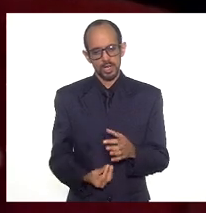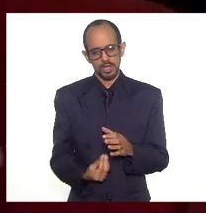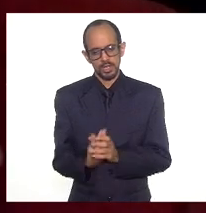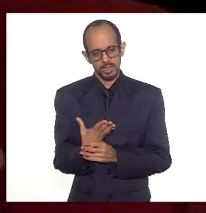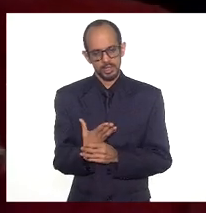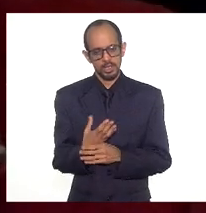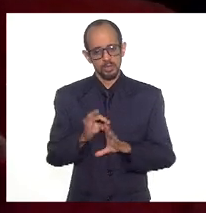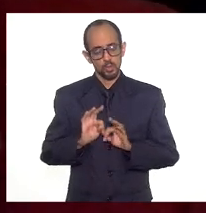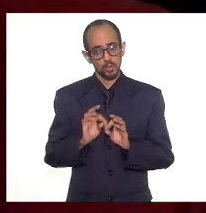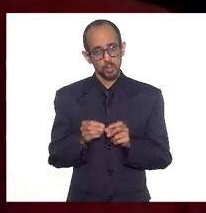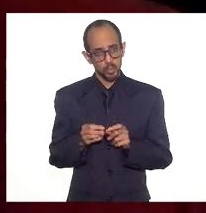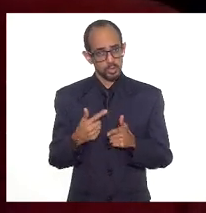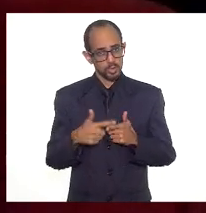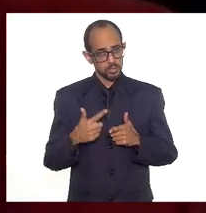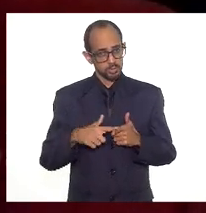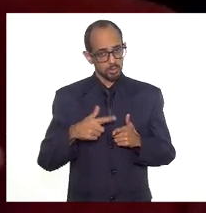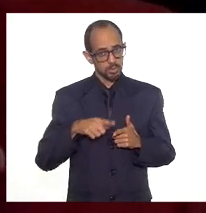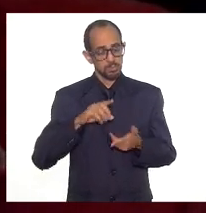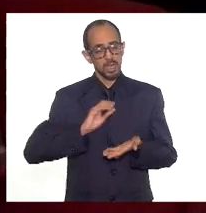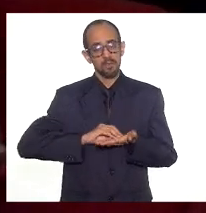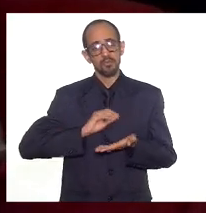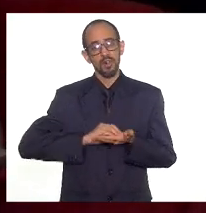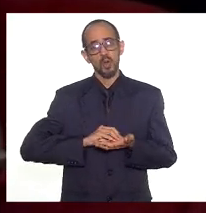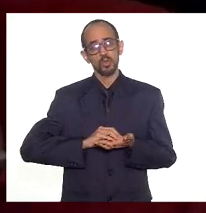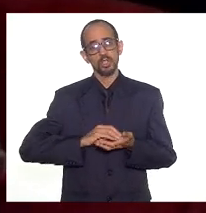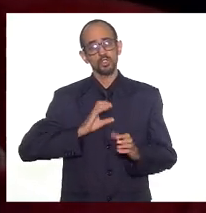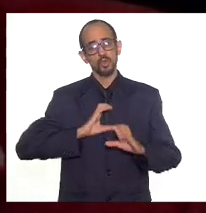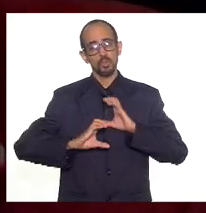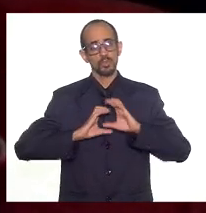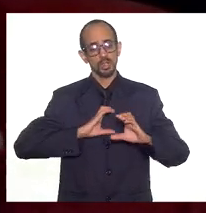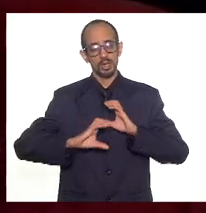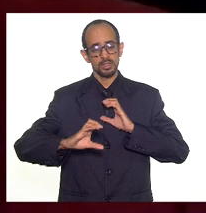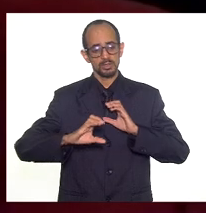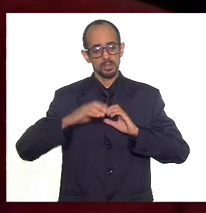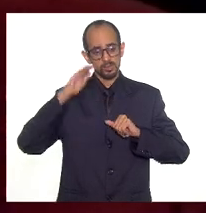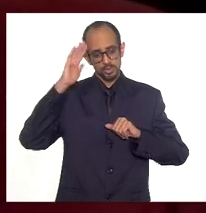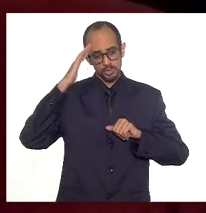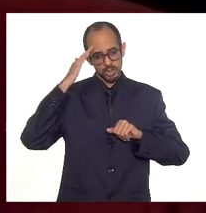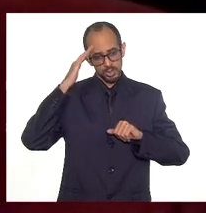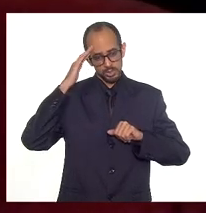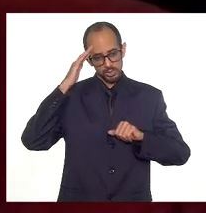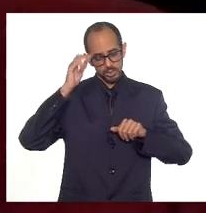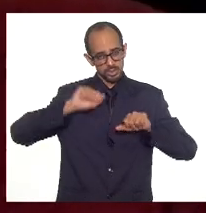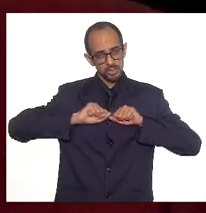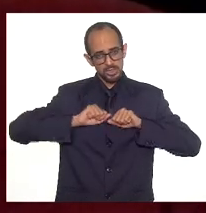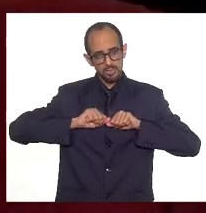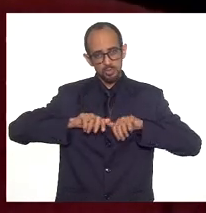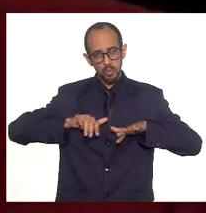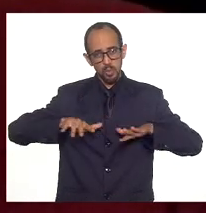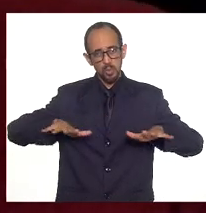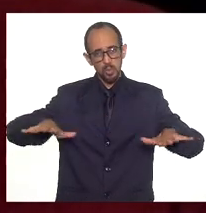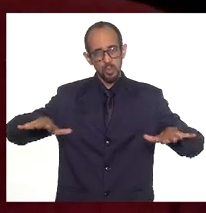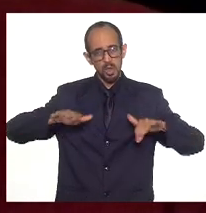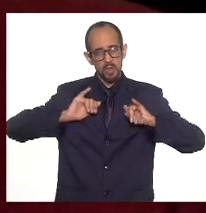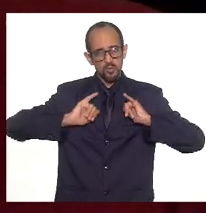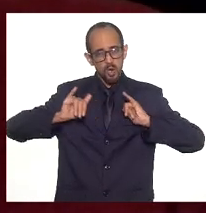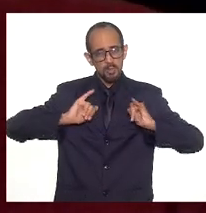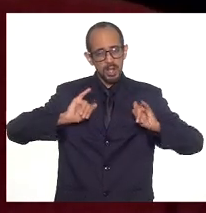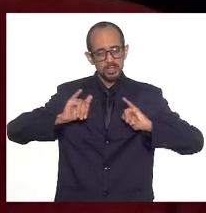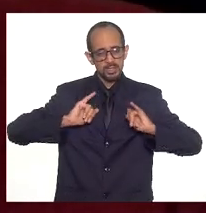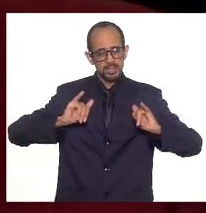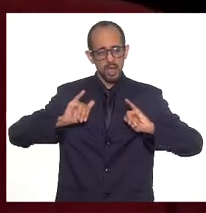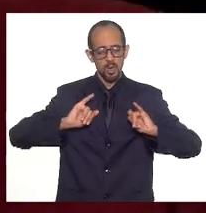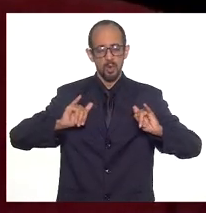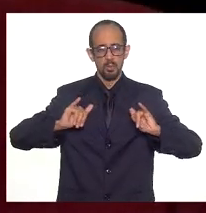esvaziamento todo é a falta do diálogo, a falta do entendimento, a capilaridade necessária para que a gente